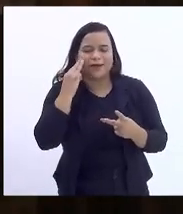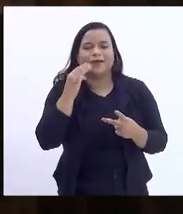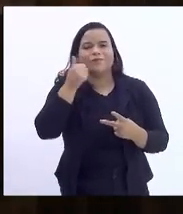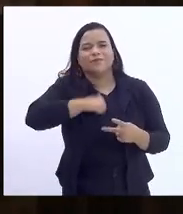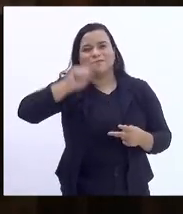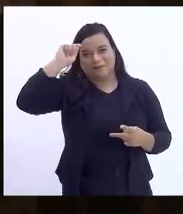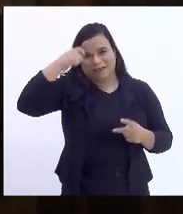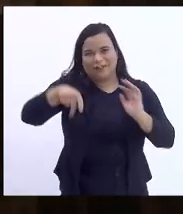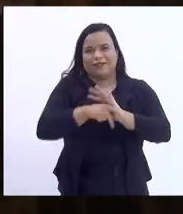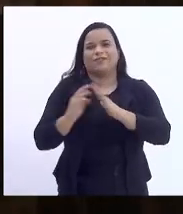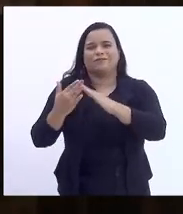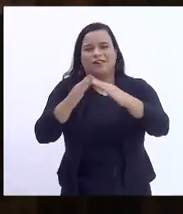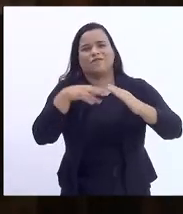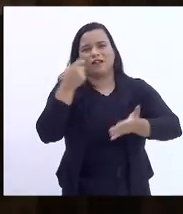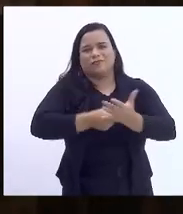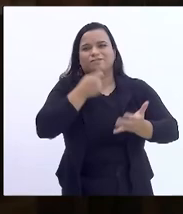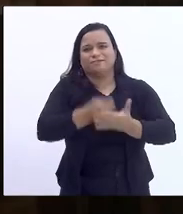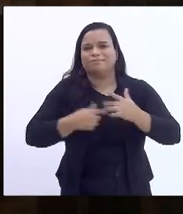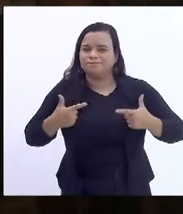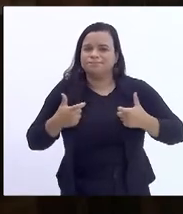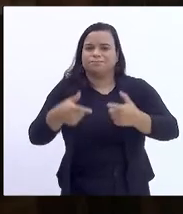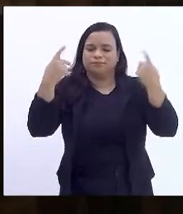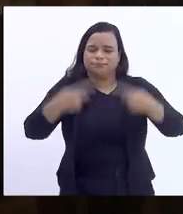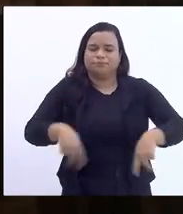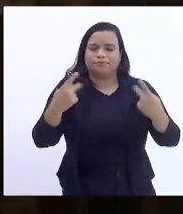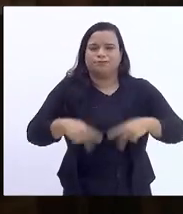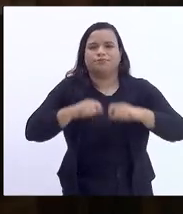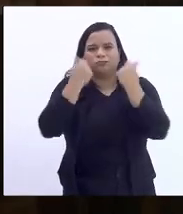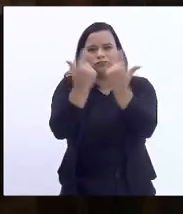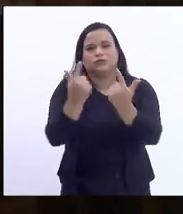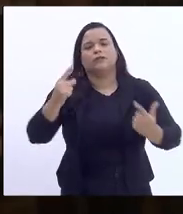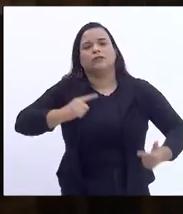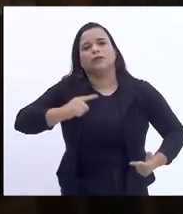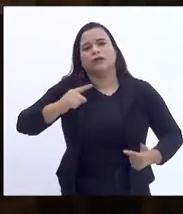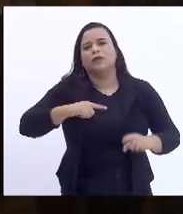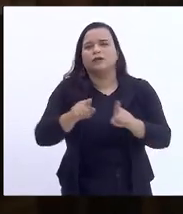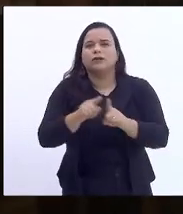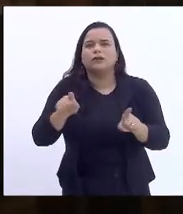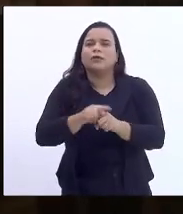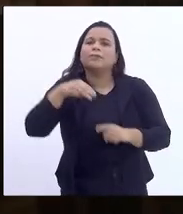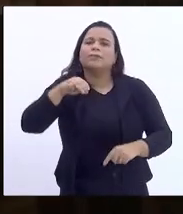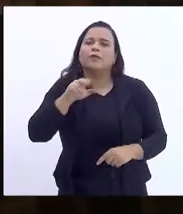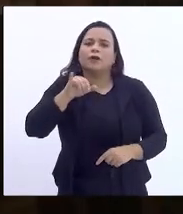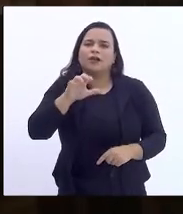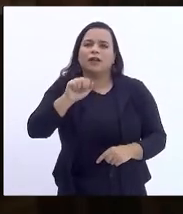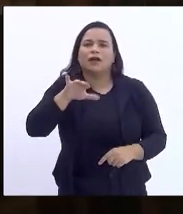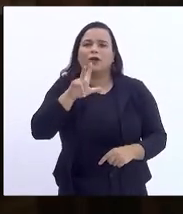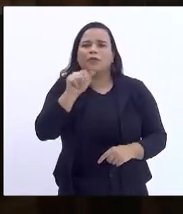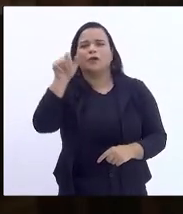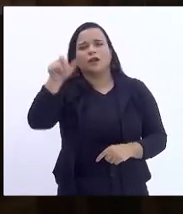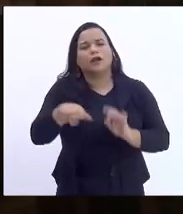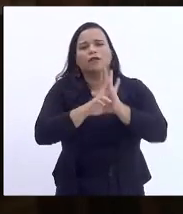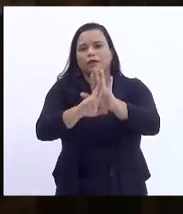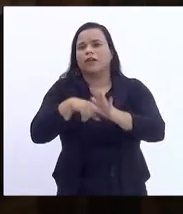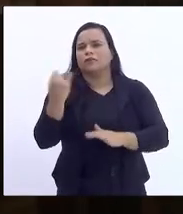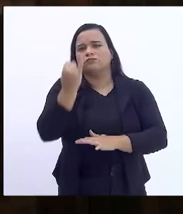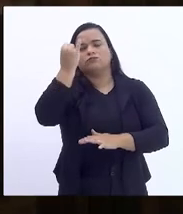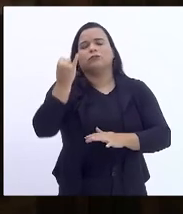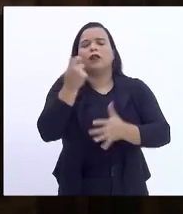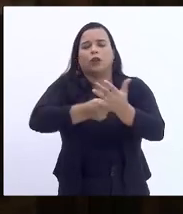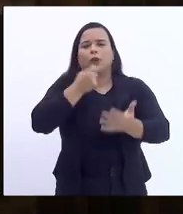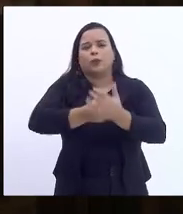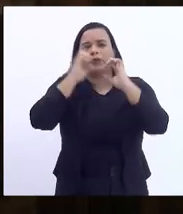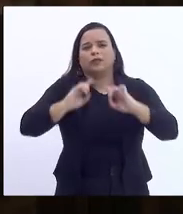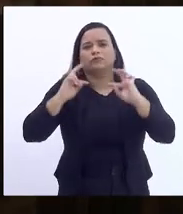mulheres pretas de favela Guerreira que trava uma luta aqui na Assembleia Legislativa também e Mônica Cunha Nossa grande referência ao luta por